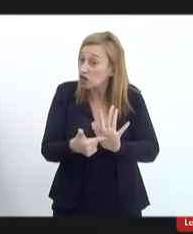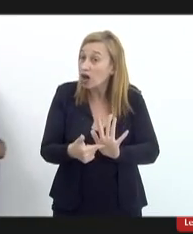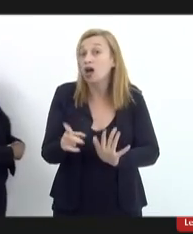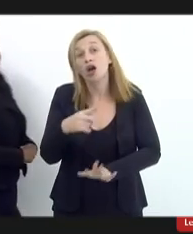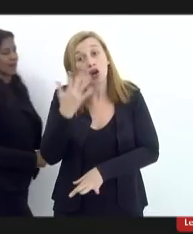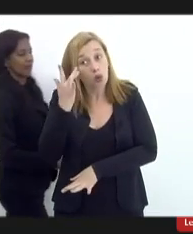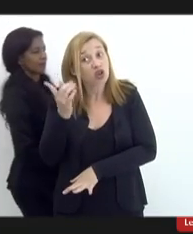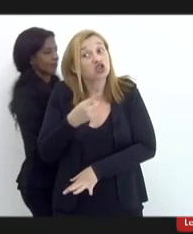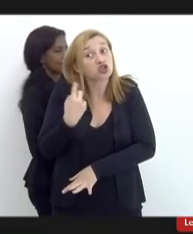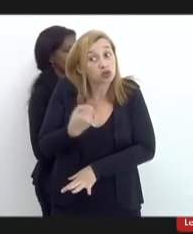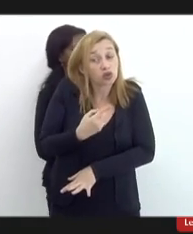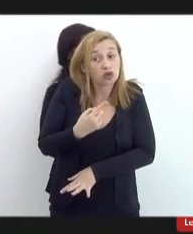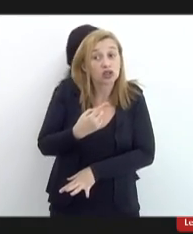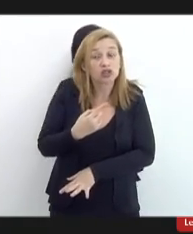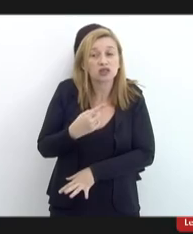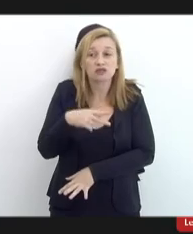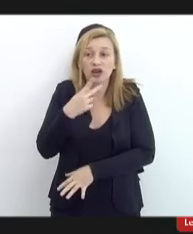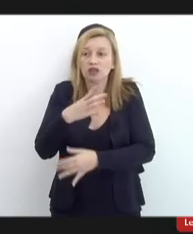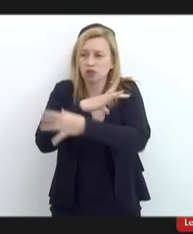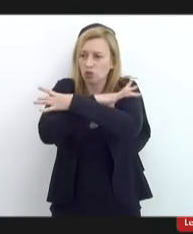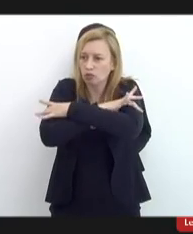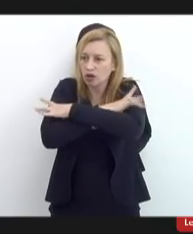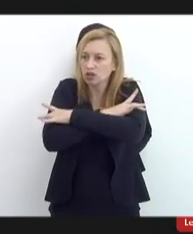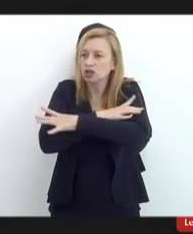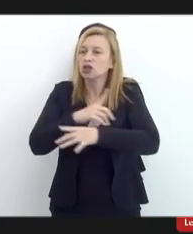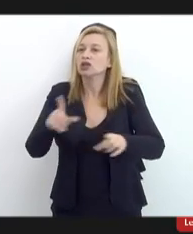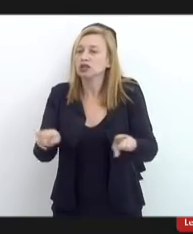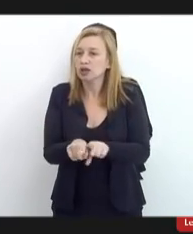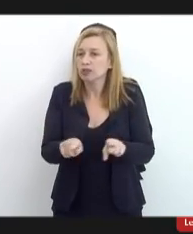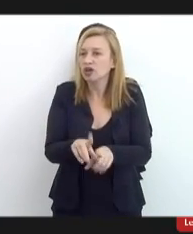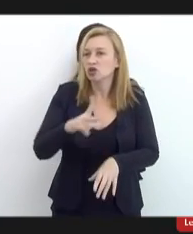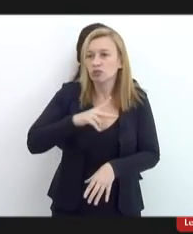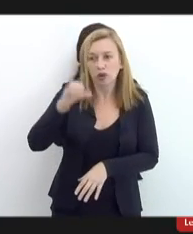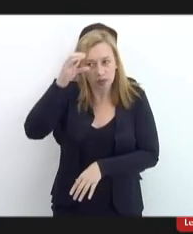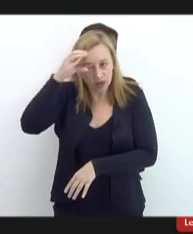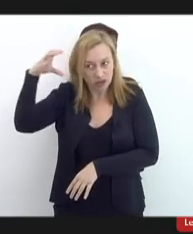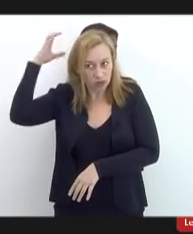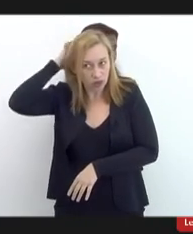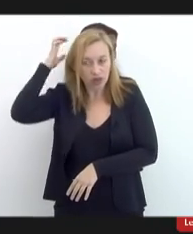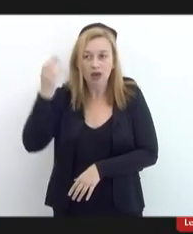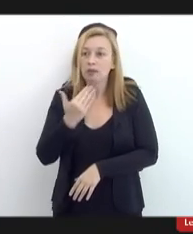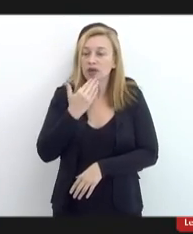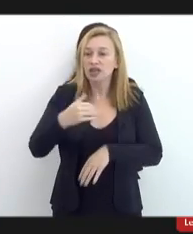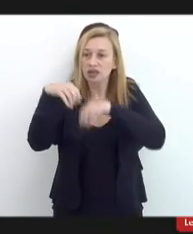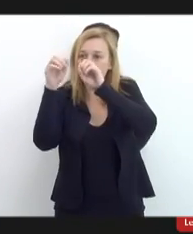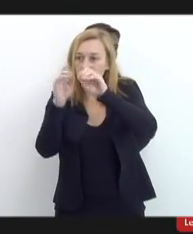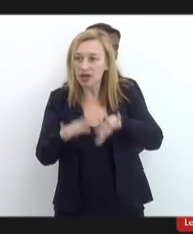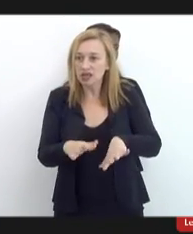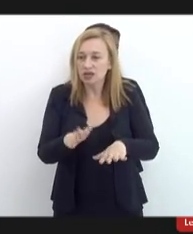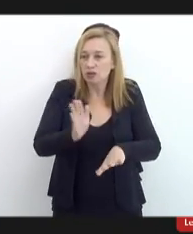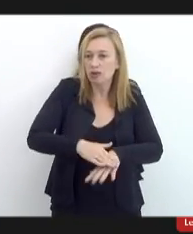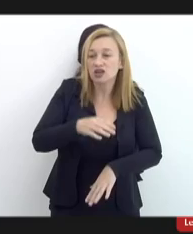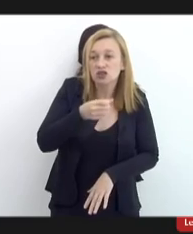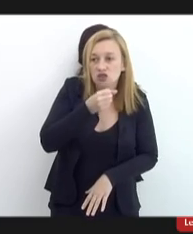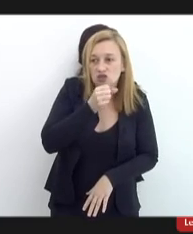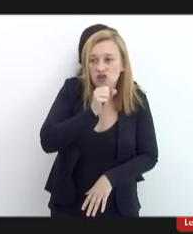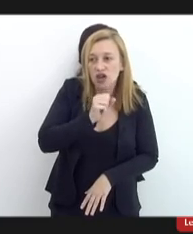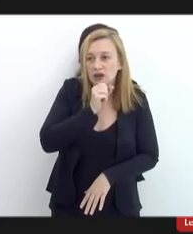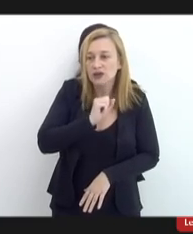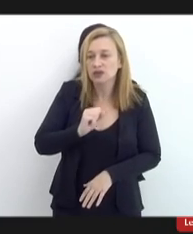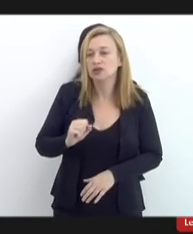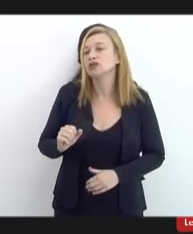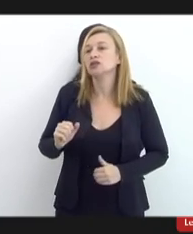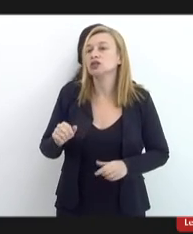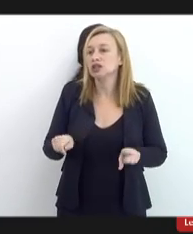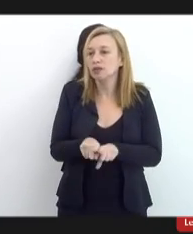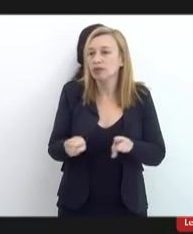nós costumamos dizer na Umbanda, né, e no próprio Candomblé, nós temos que pedir bênção aos mais velhos, bênção aos mais